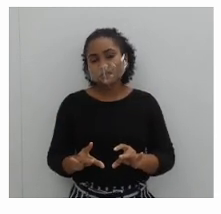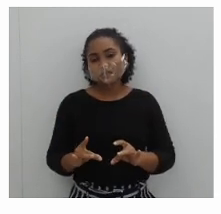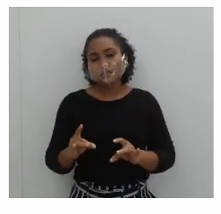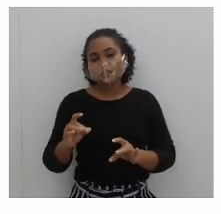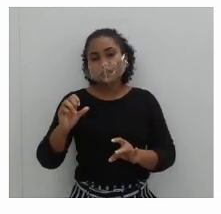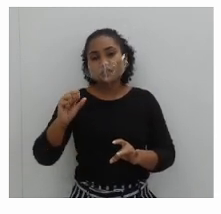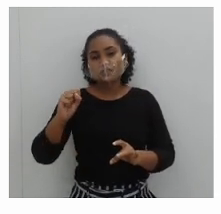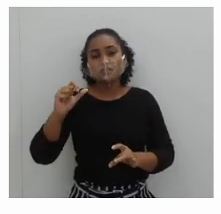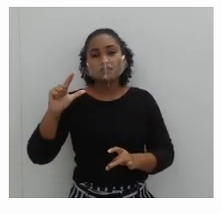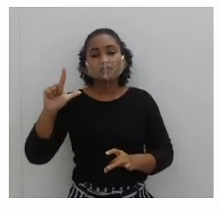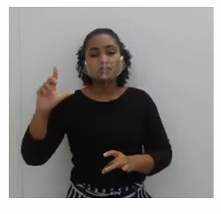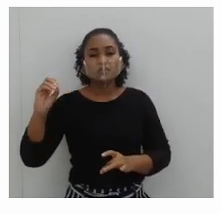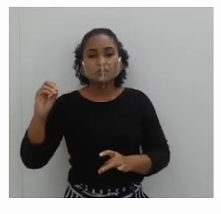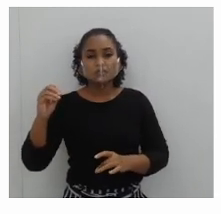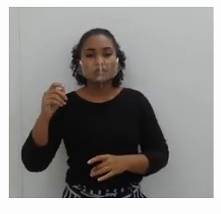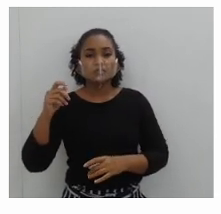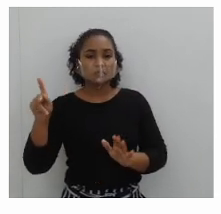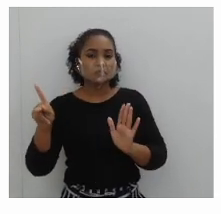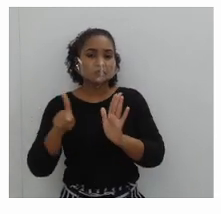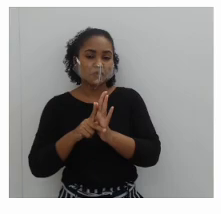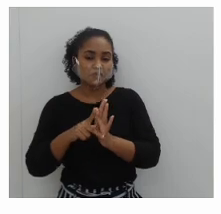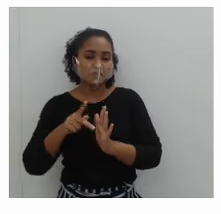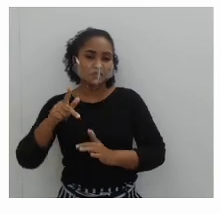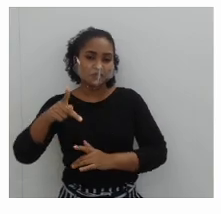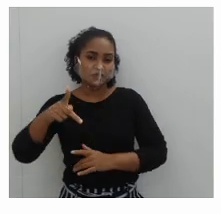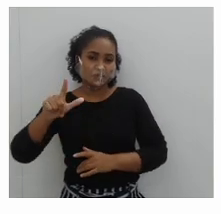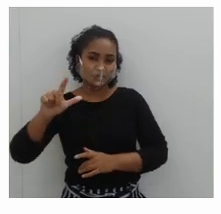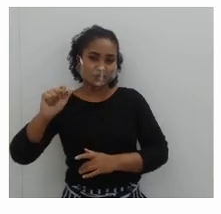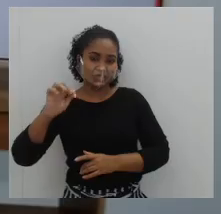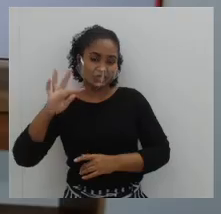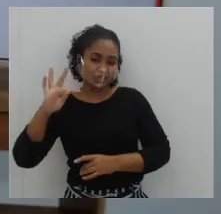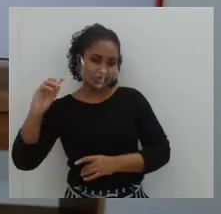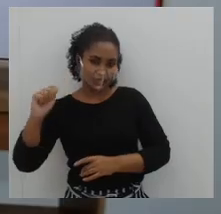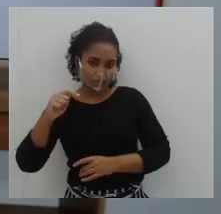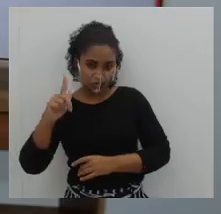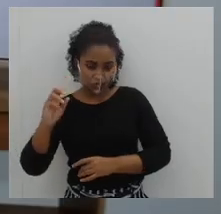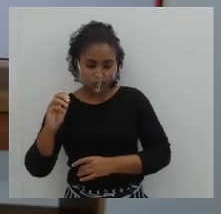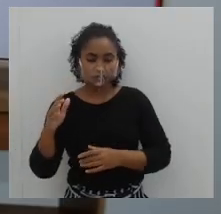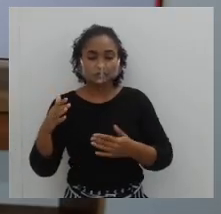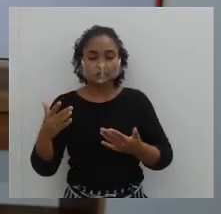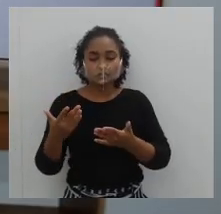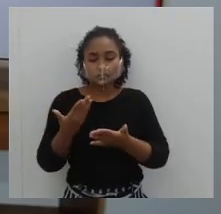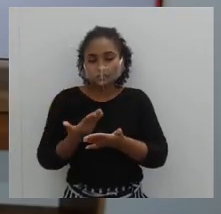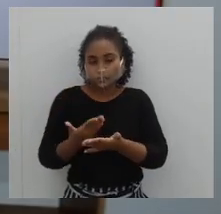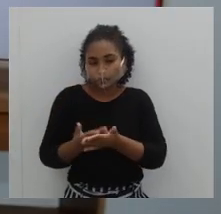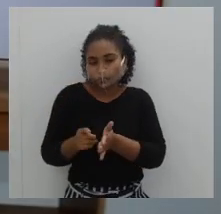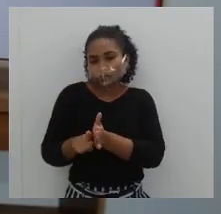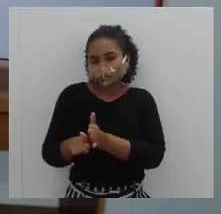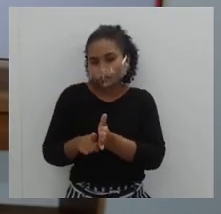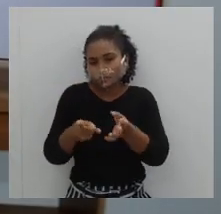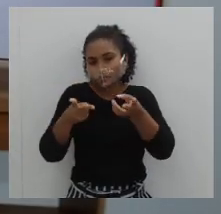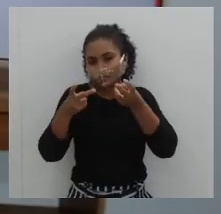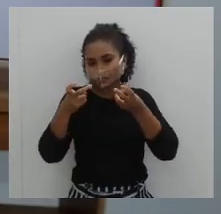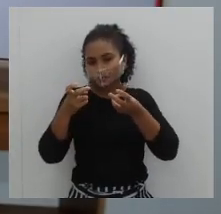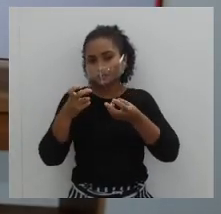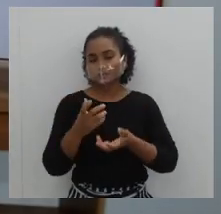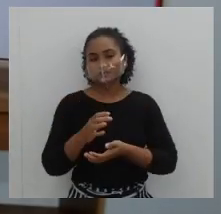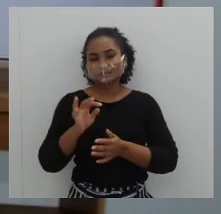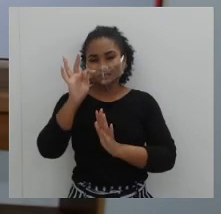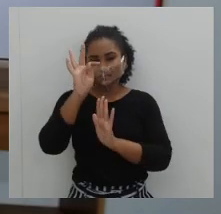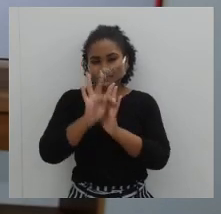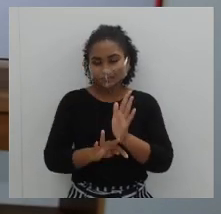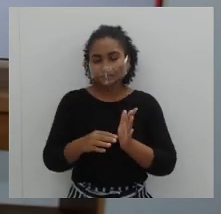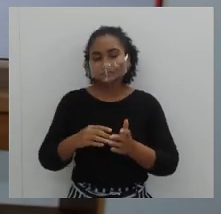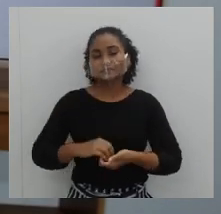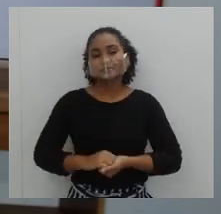platônicos. Então, os grandes estudiosos da época, como a gente pode ver,